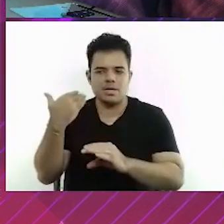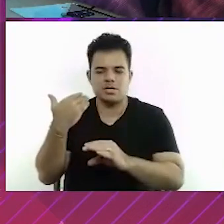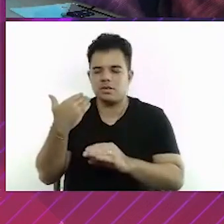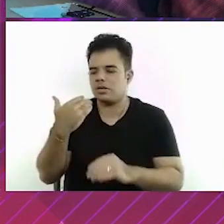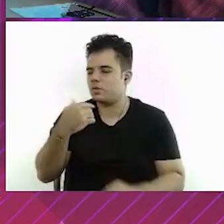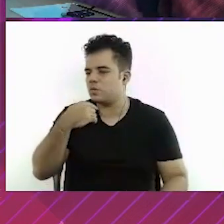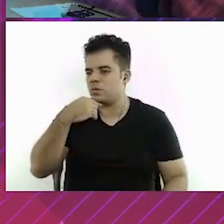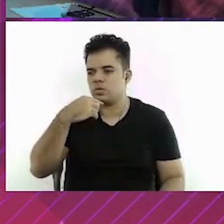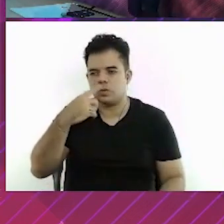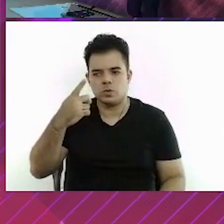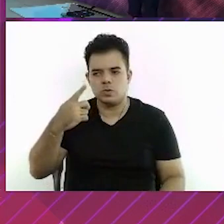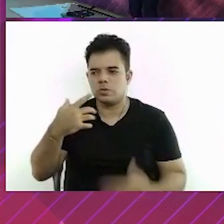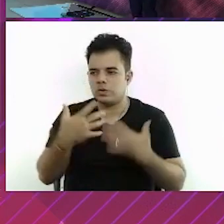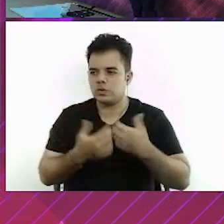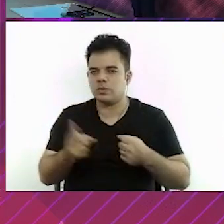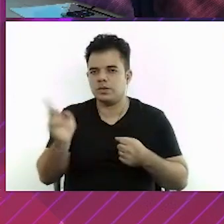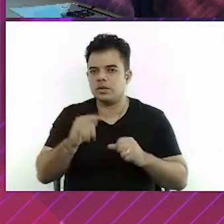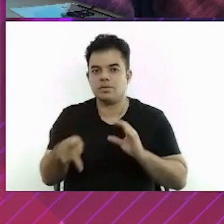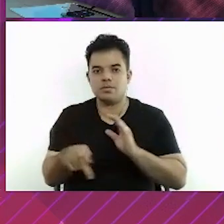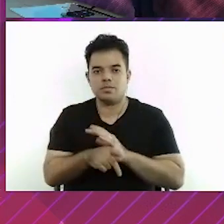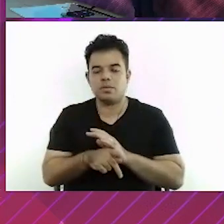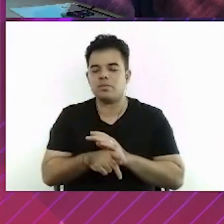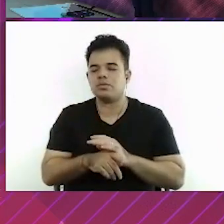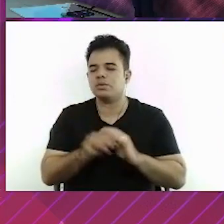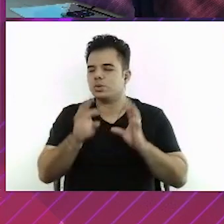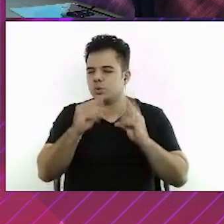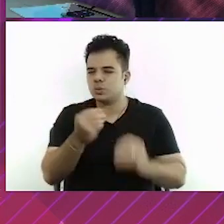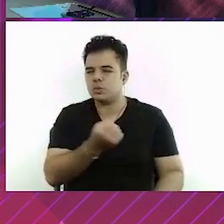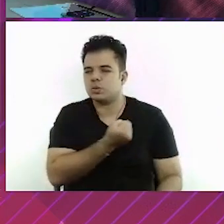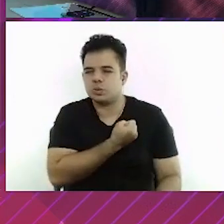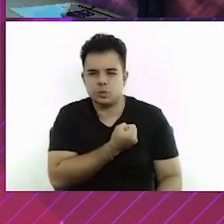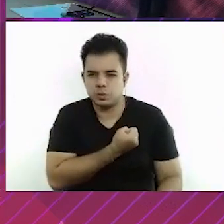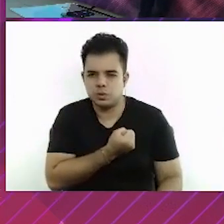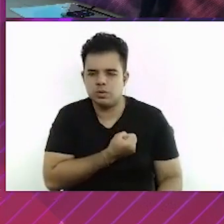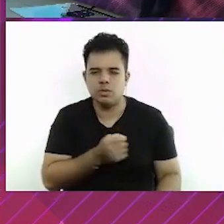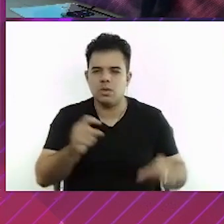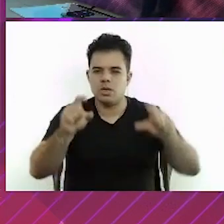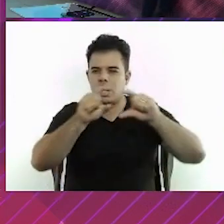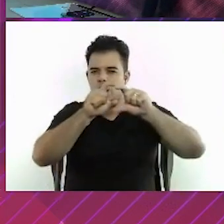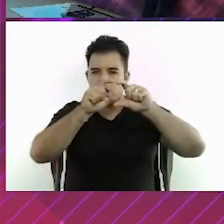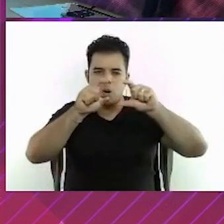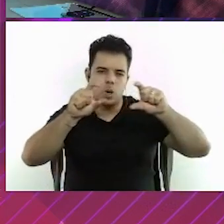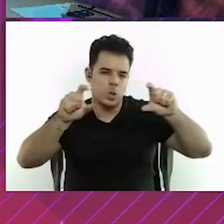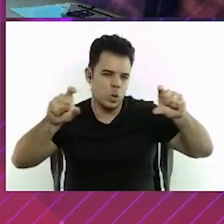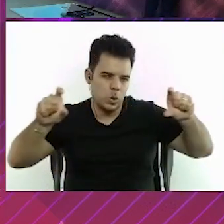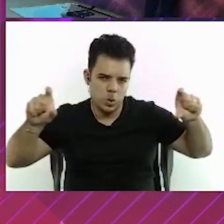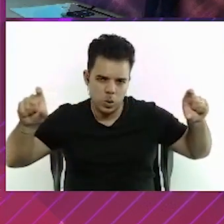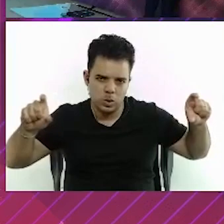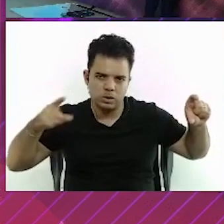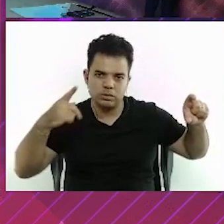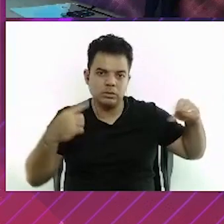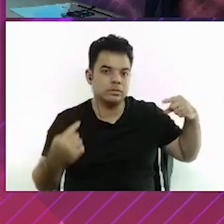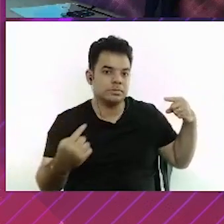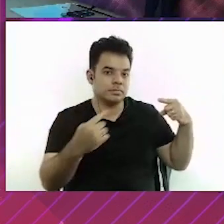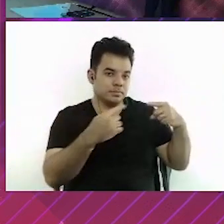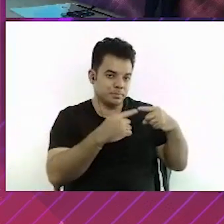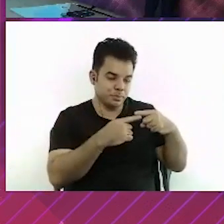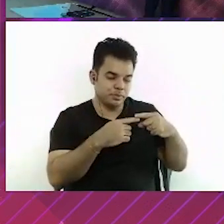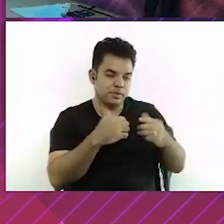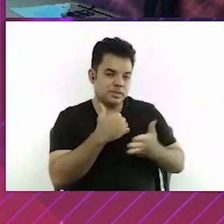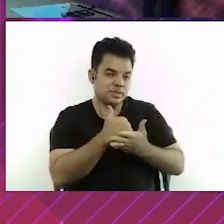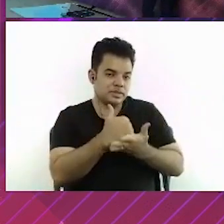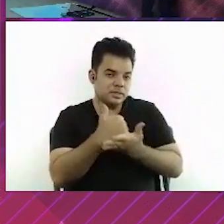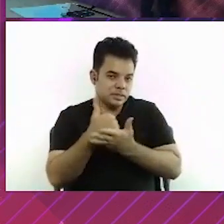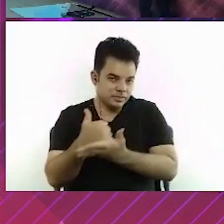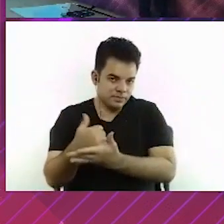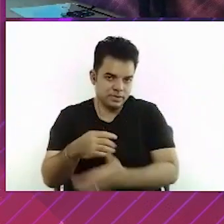o código, é basicamente um número inteiro que identifica a mensagem, que vai ser a delivery tag, para